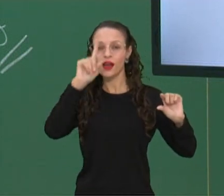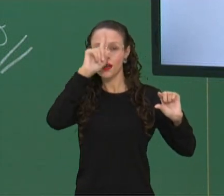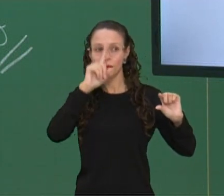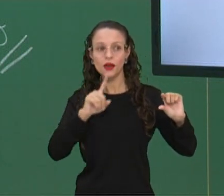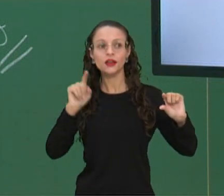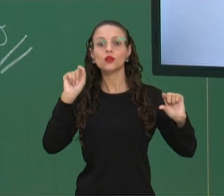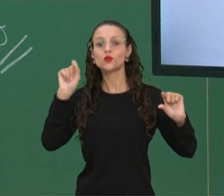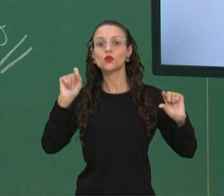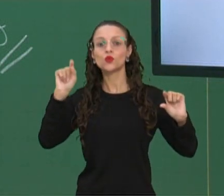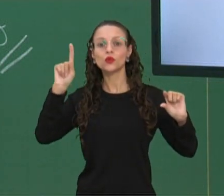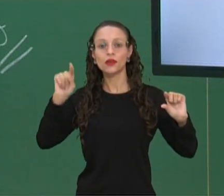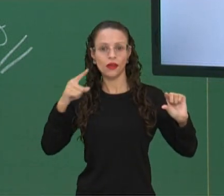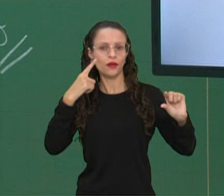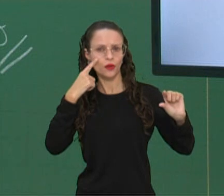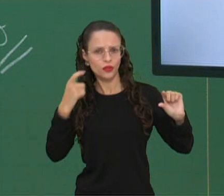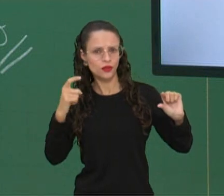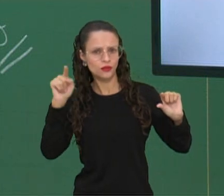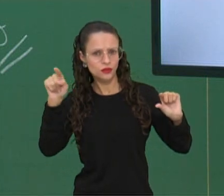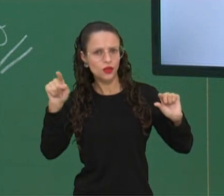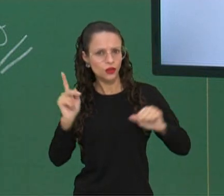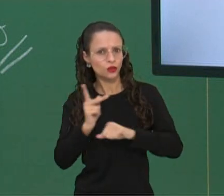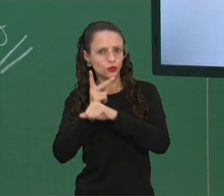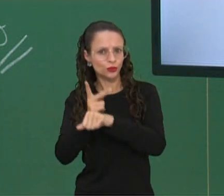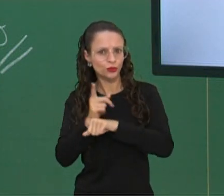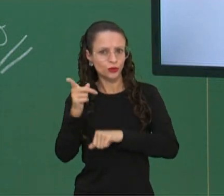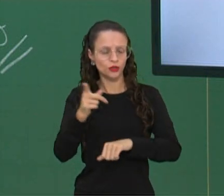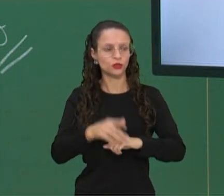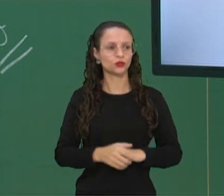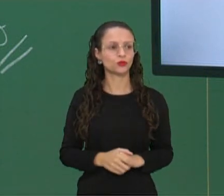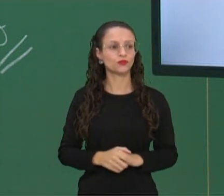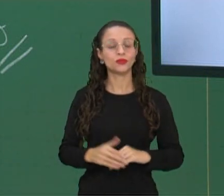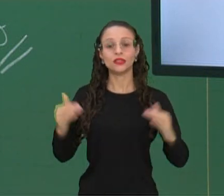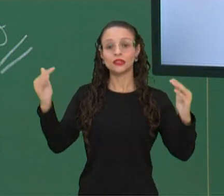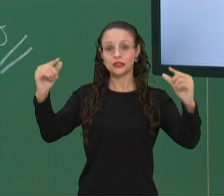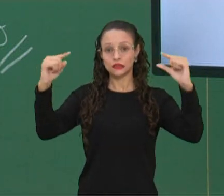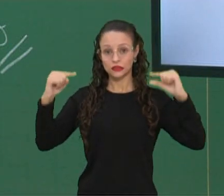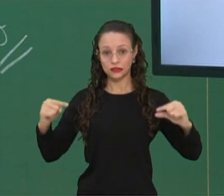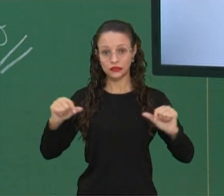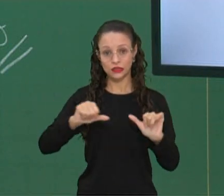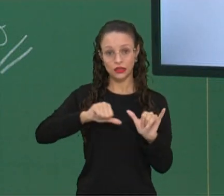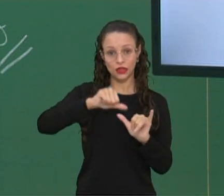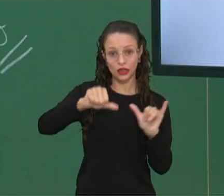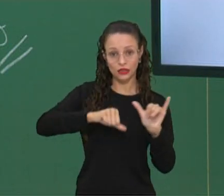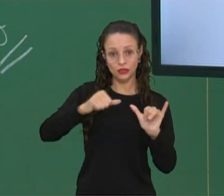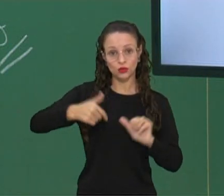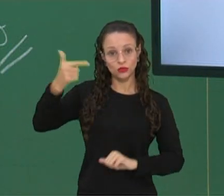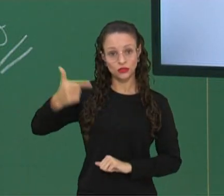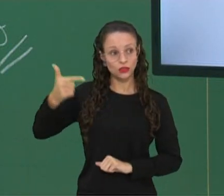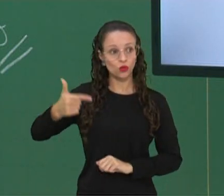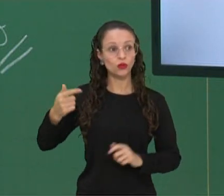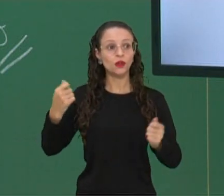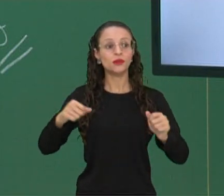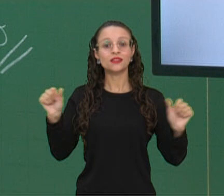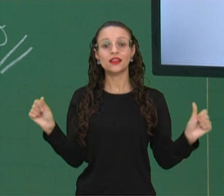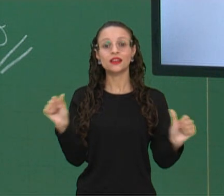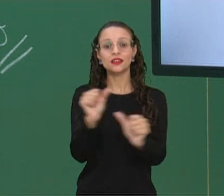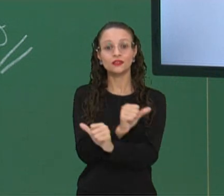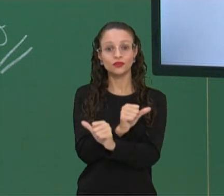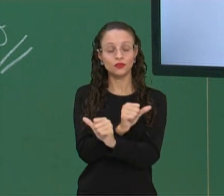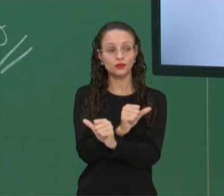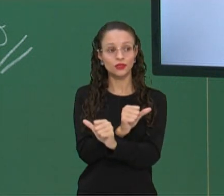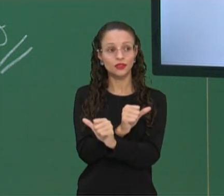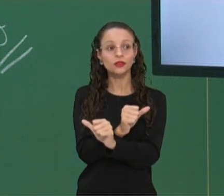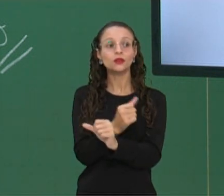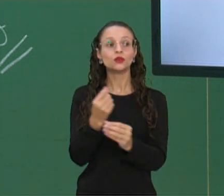os que são interessantes, que é os que eu estou procurando. Na segunda reação que ele me traz, eu vou precisar inverter a